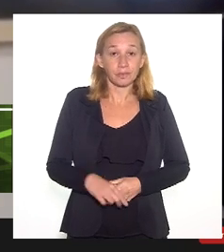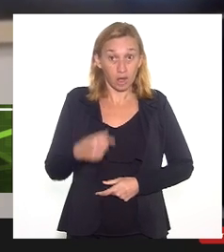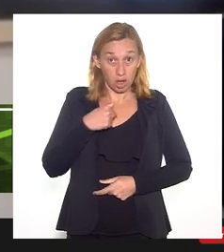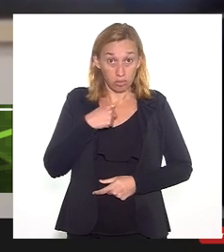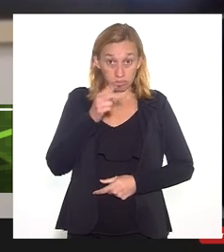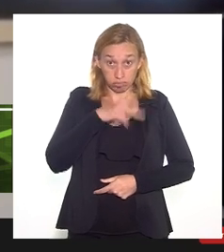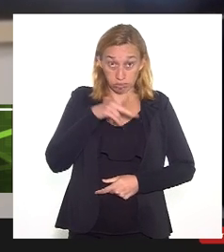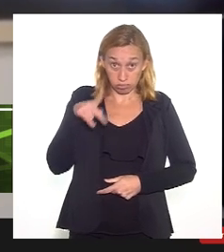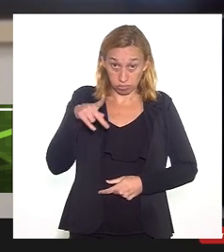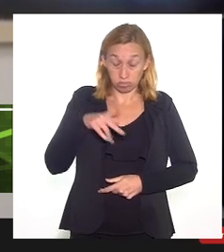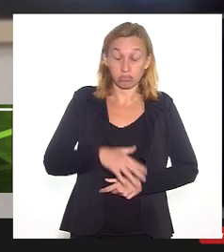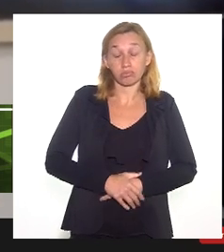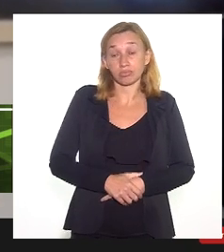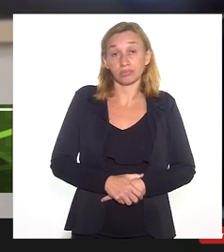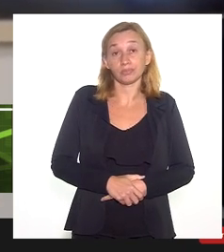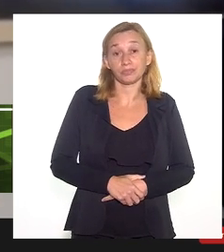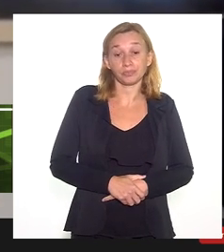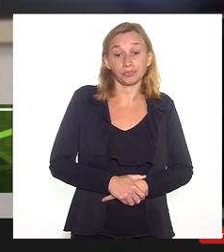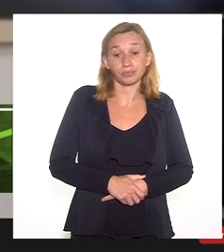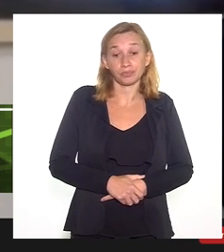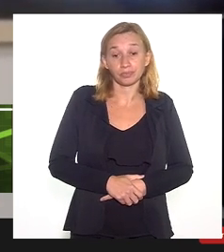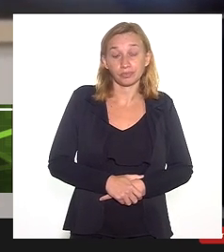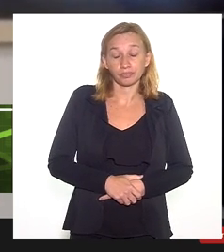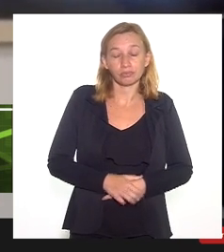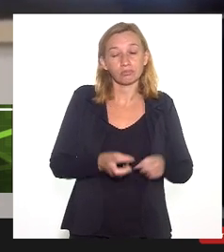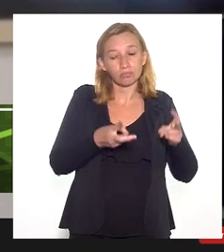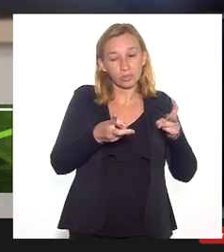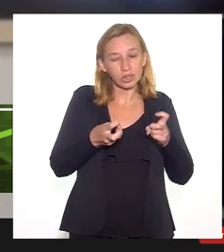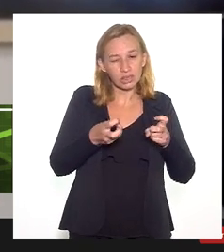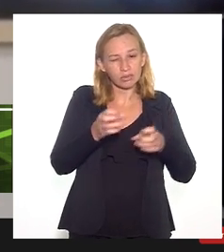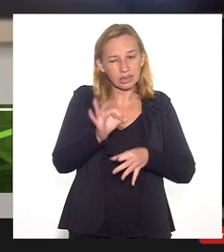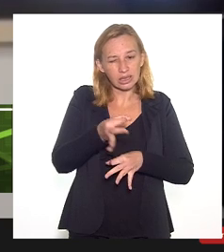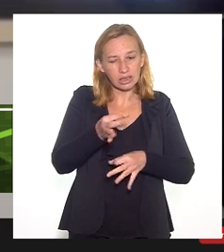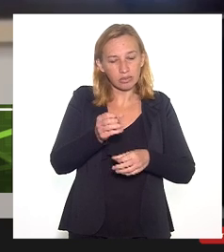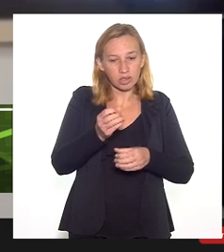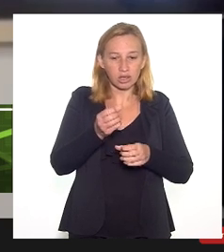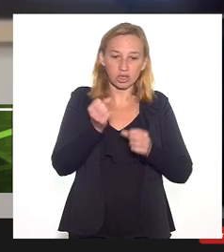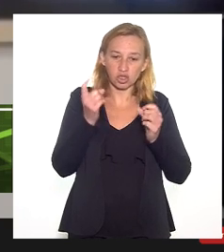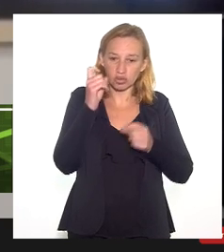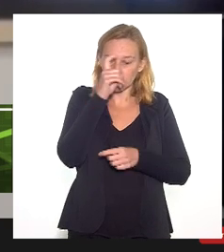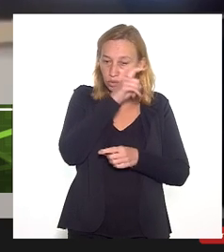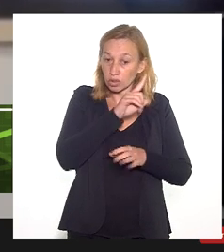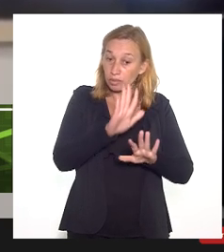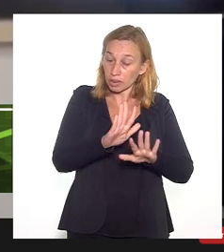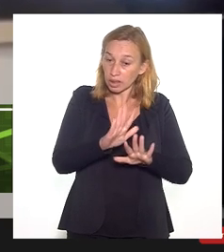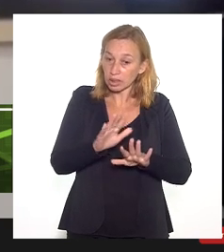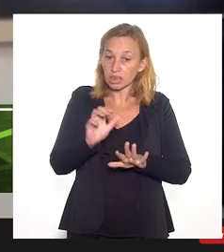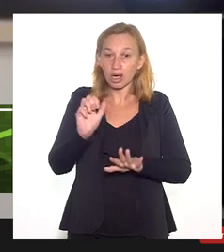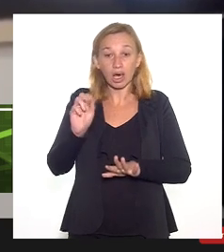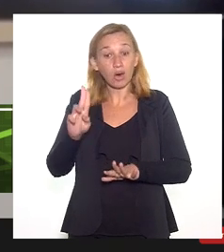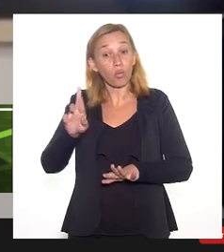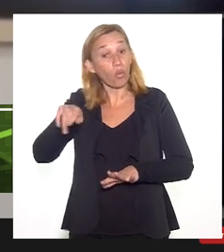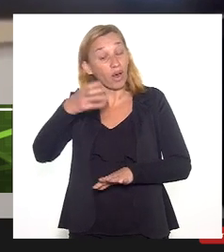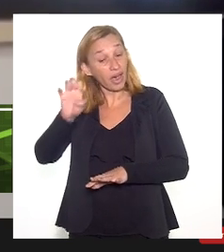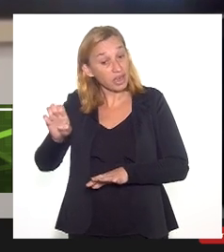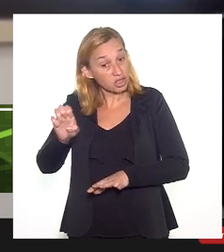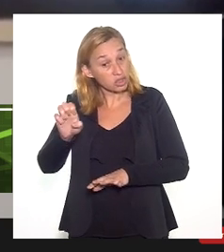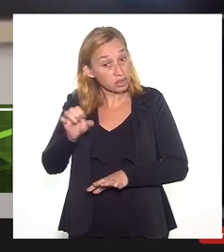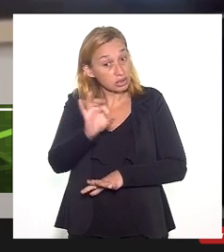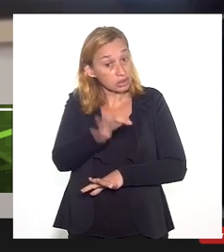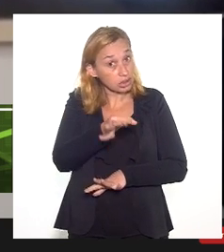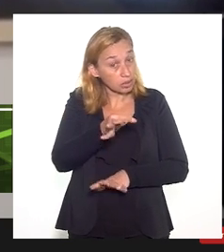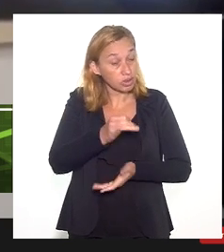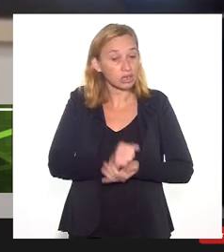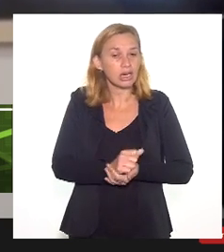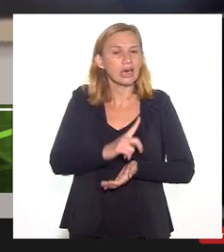professor, percebo claramente as dificuldades, apesar de que a UERGE, especificamente, ela